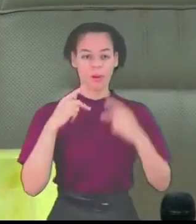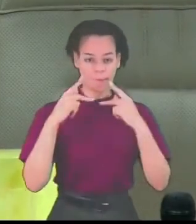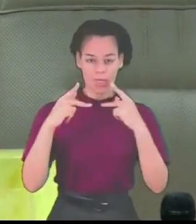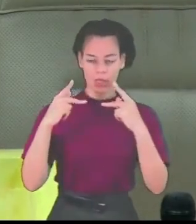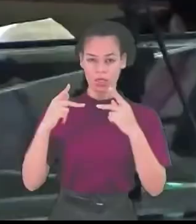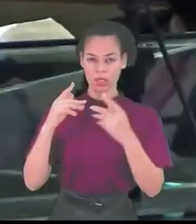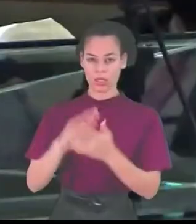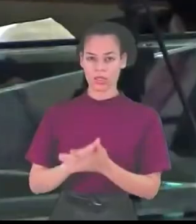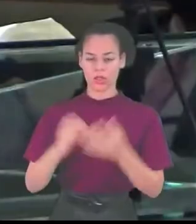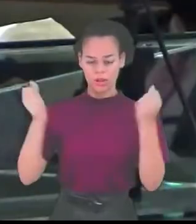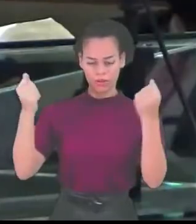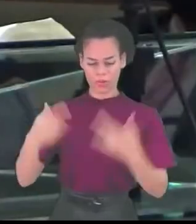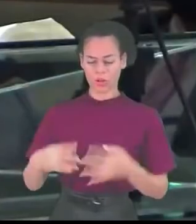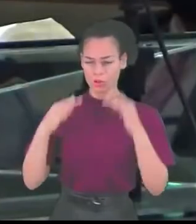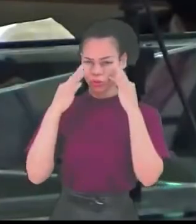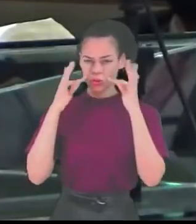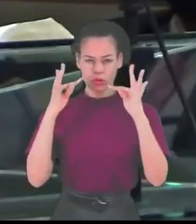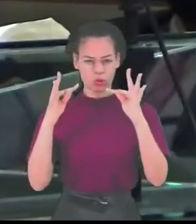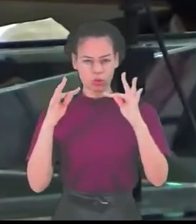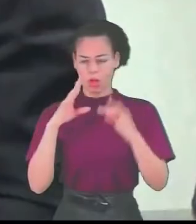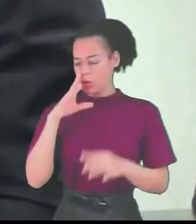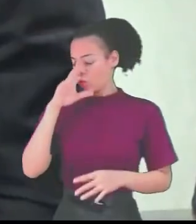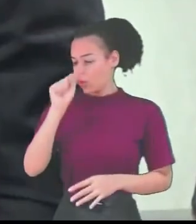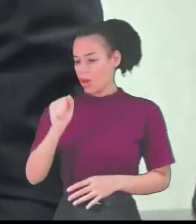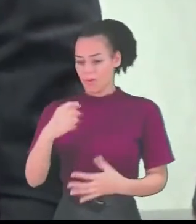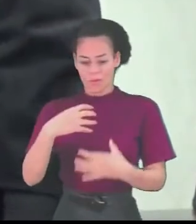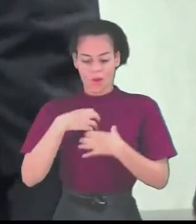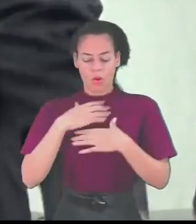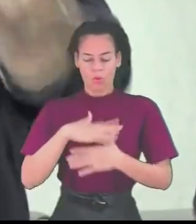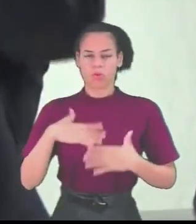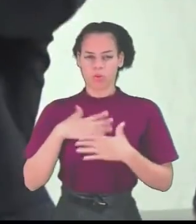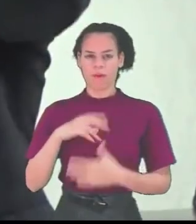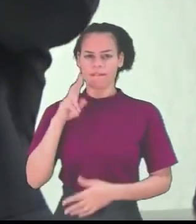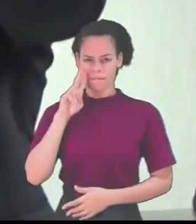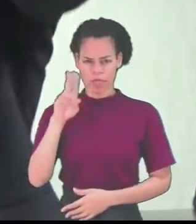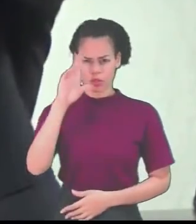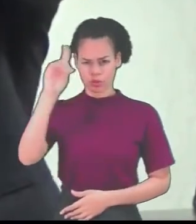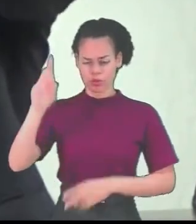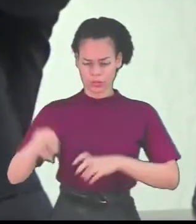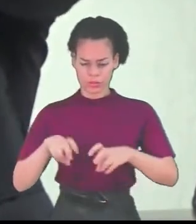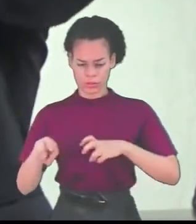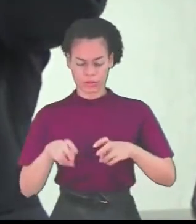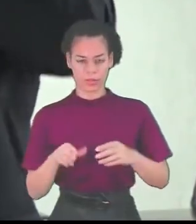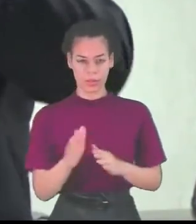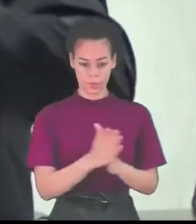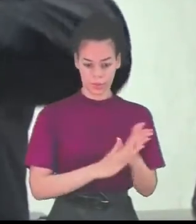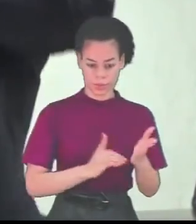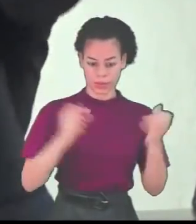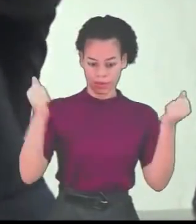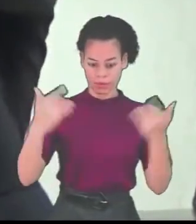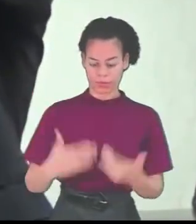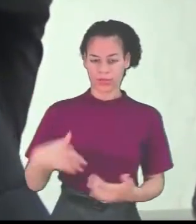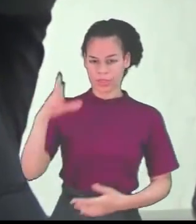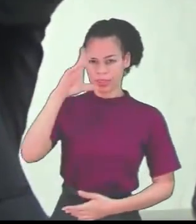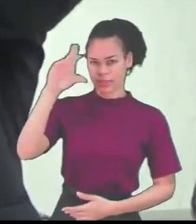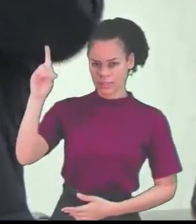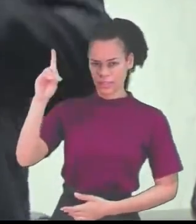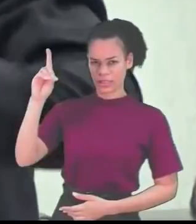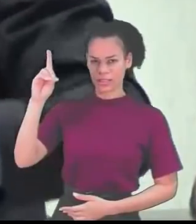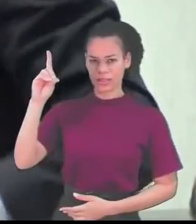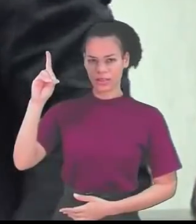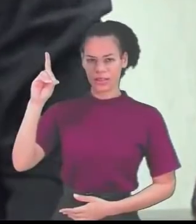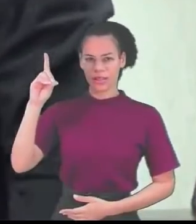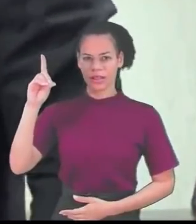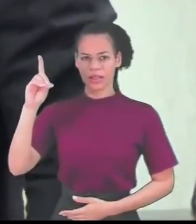impactante eu já disse que Deus não se deixar esse